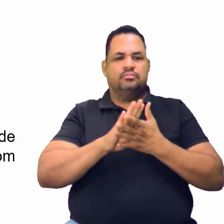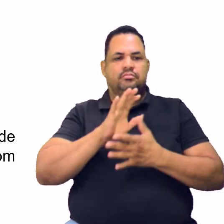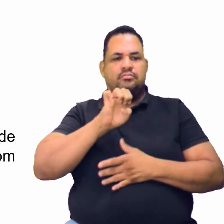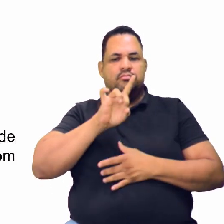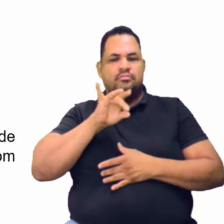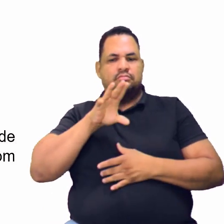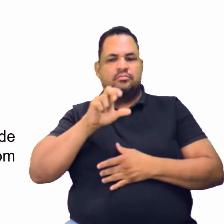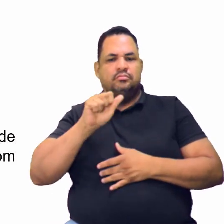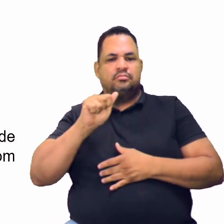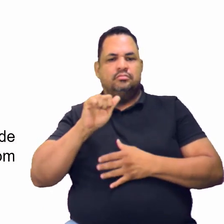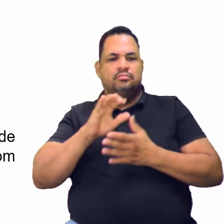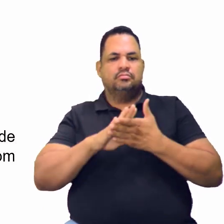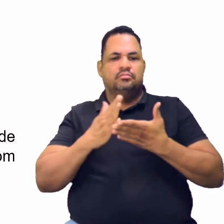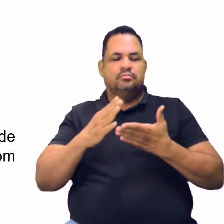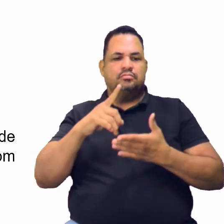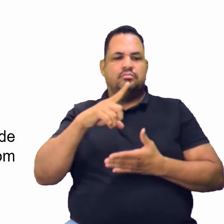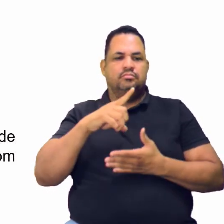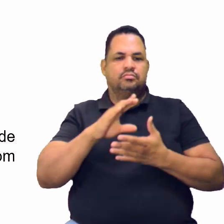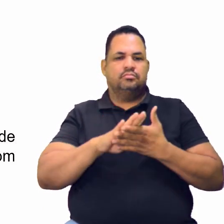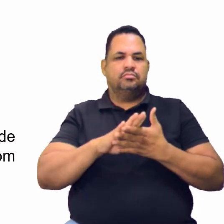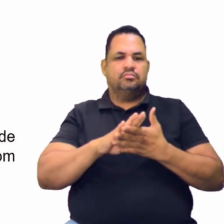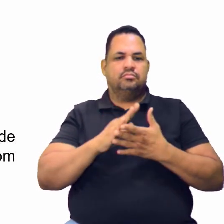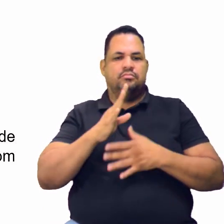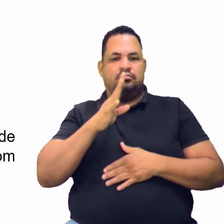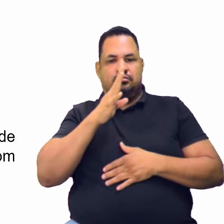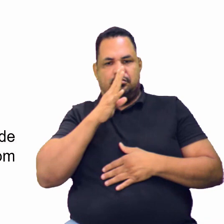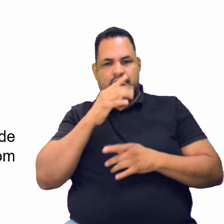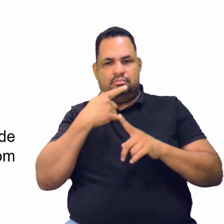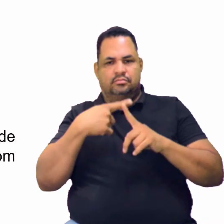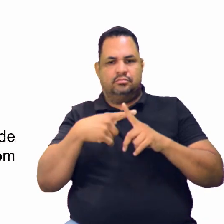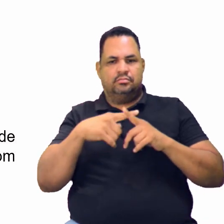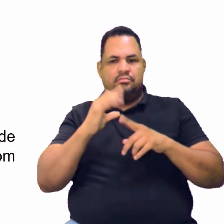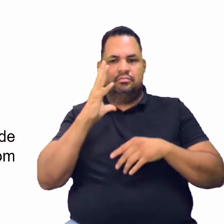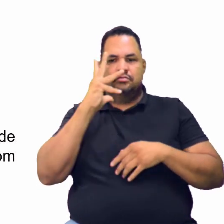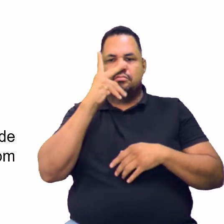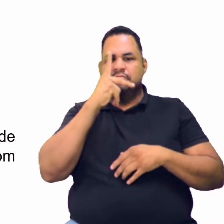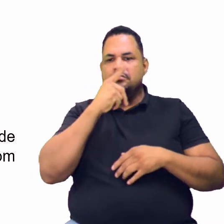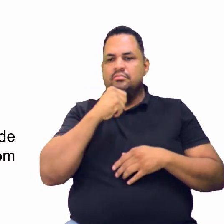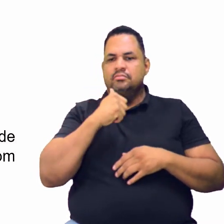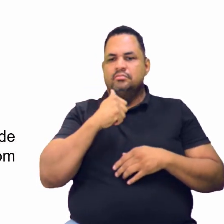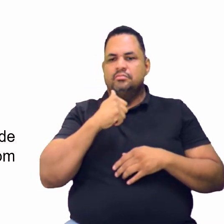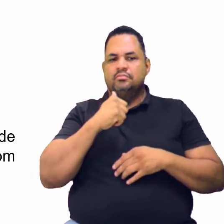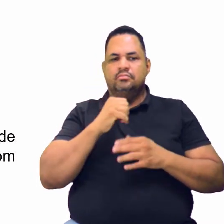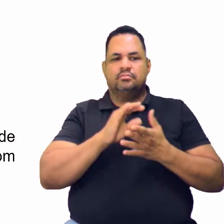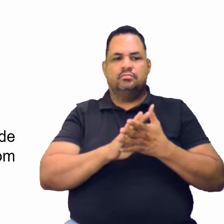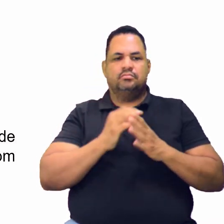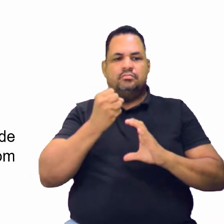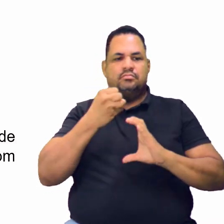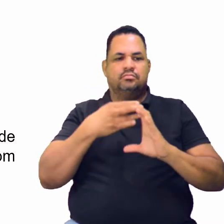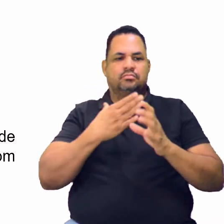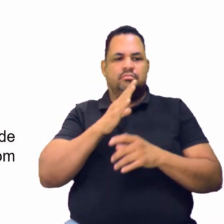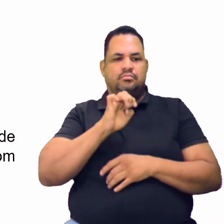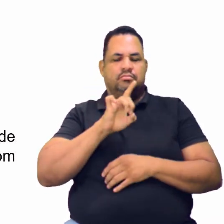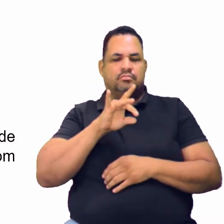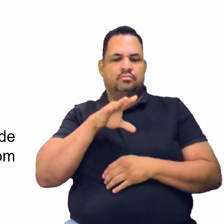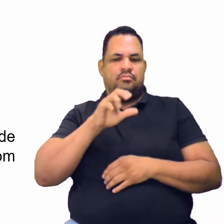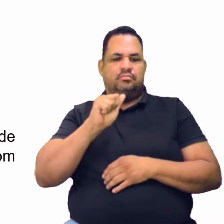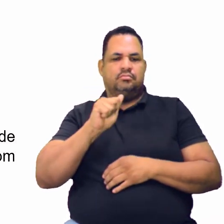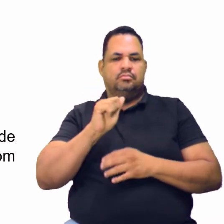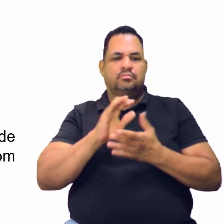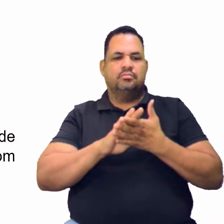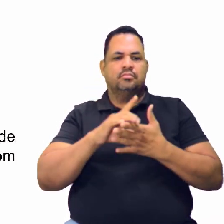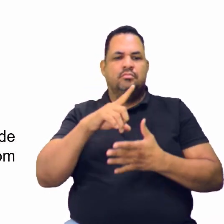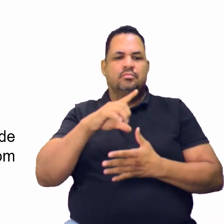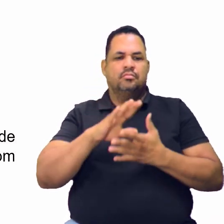estética, que é para ser admirada porque ela é bela. E a função